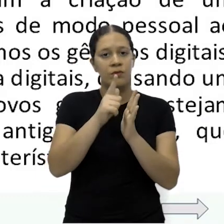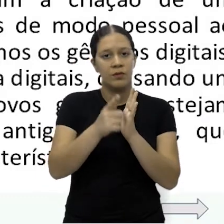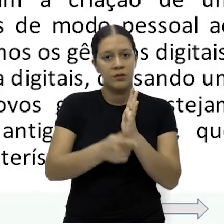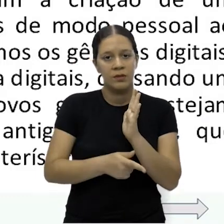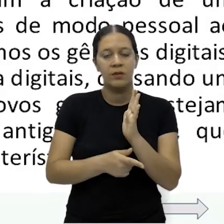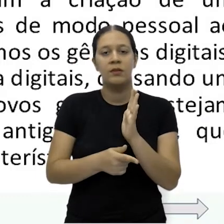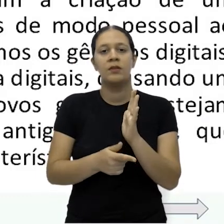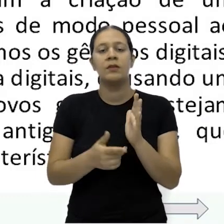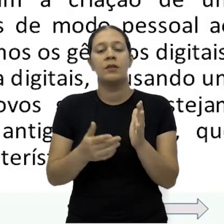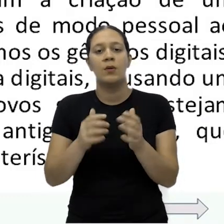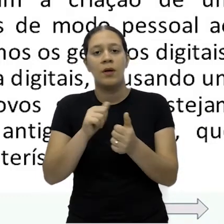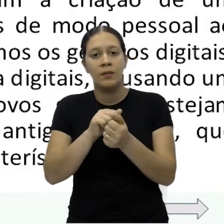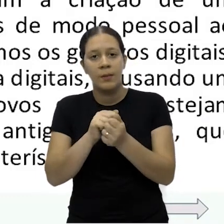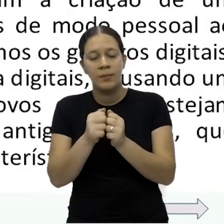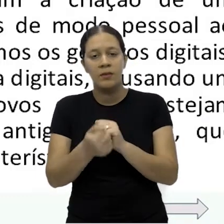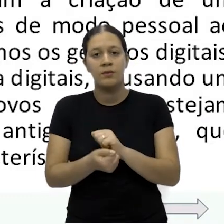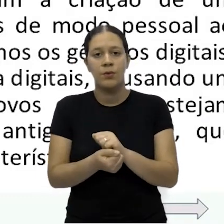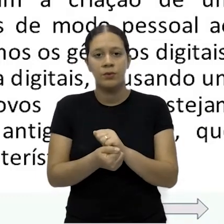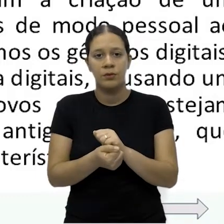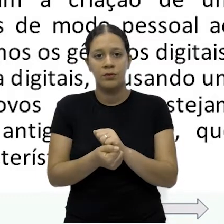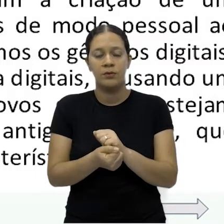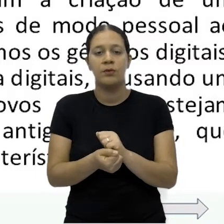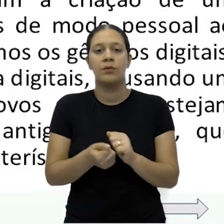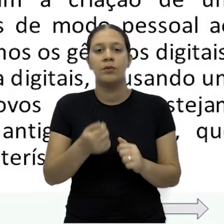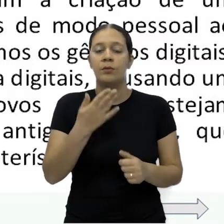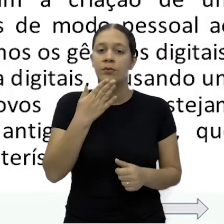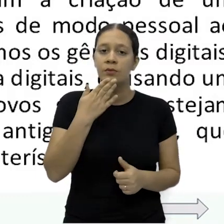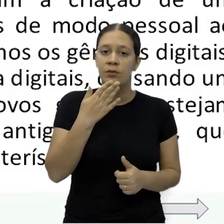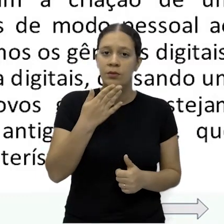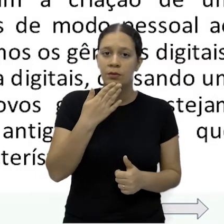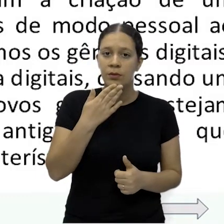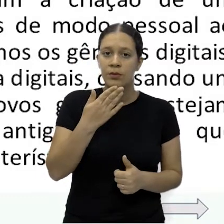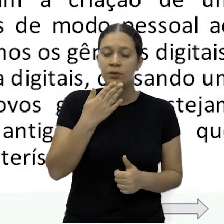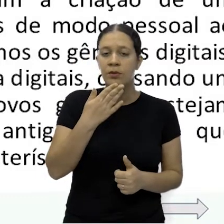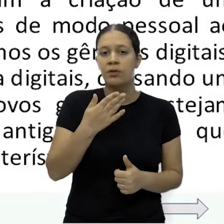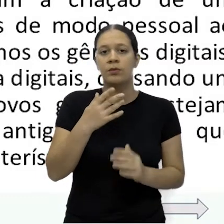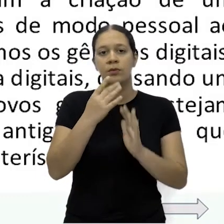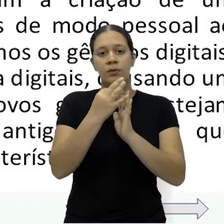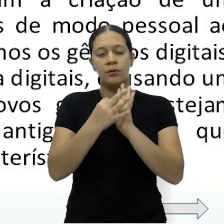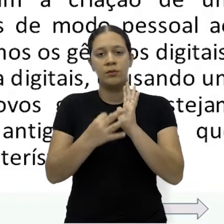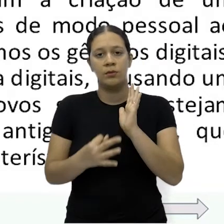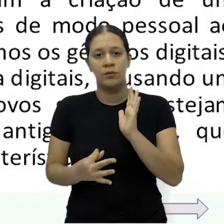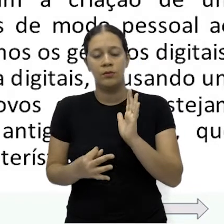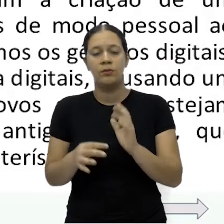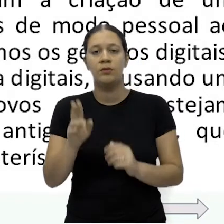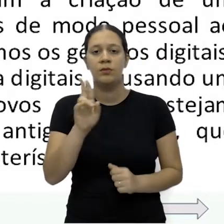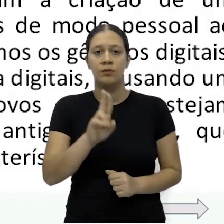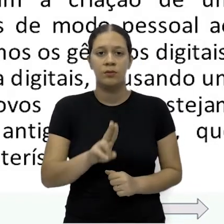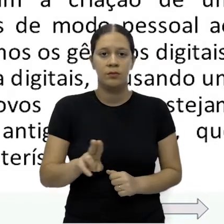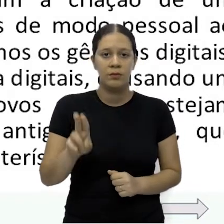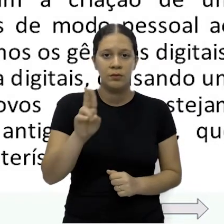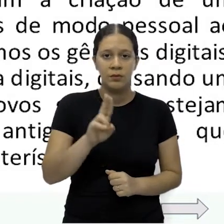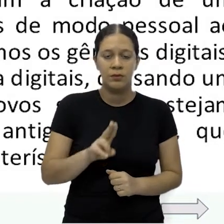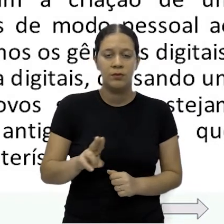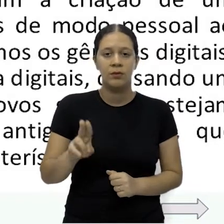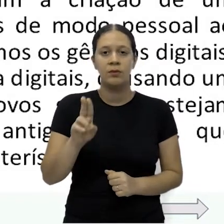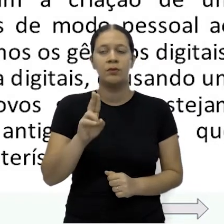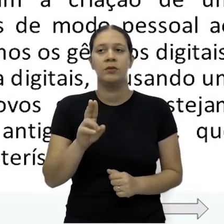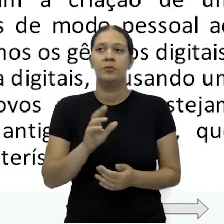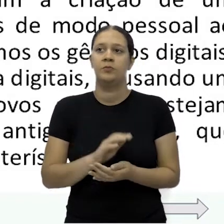os gêneros sofressem adaptações. Preferimos pelo encurtamento dos textos e o uso